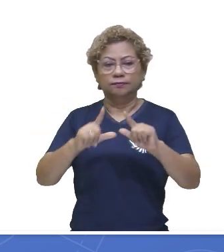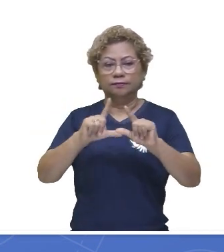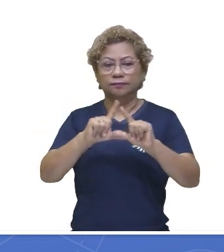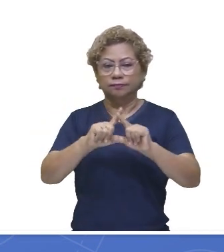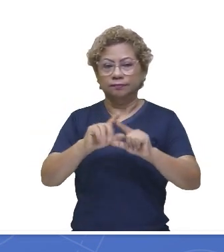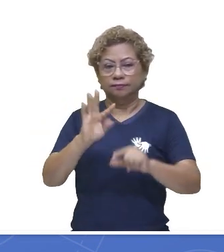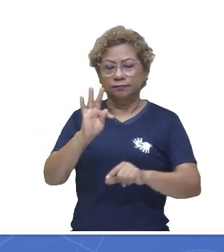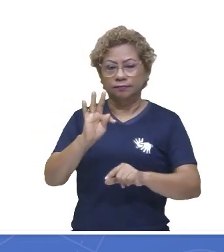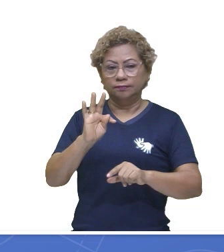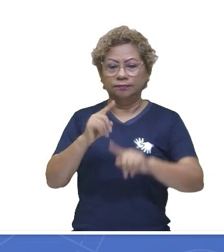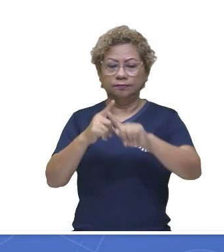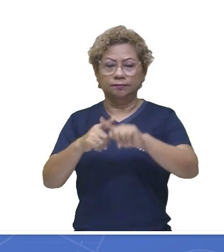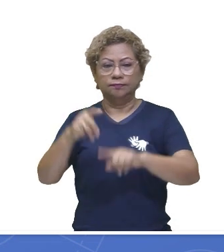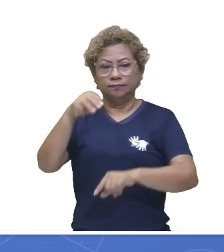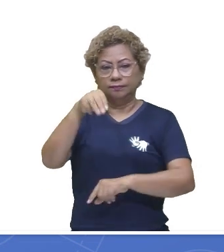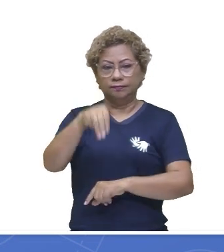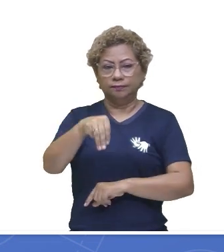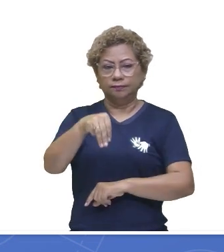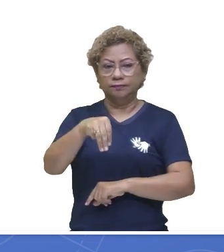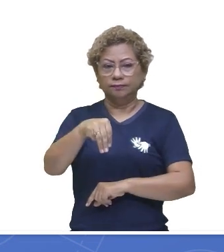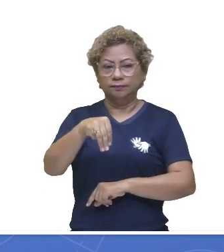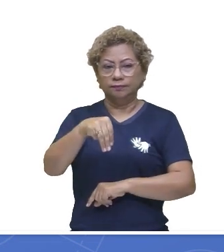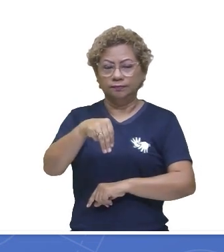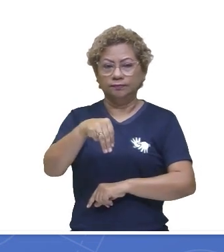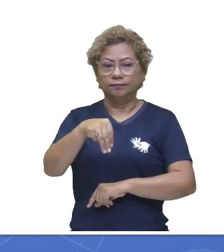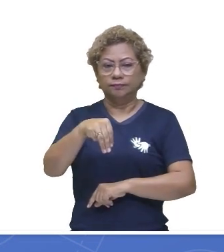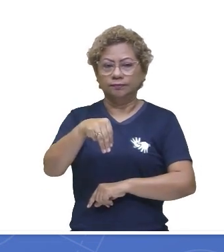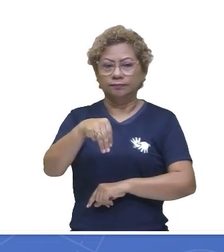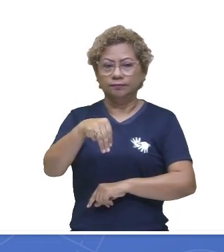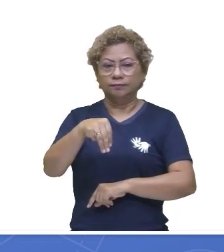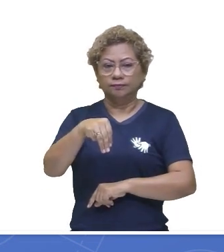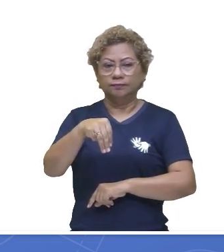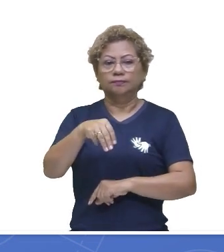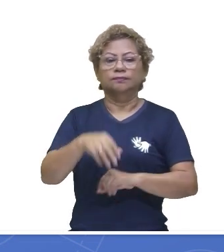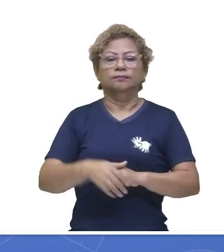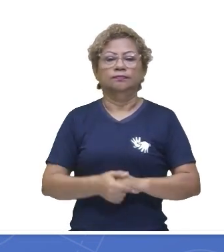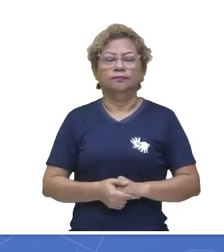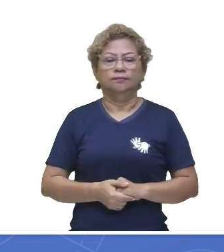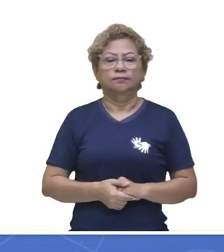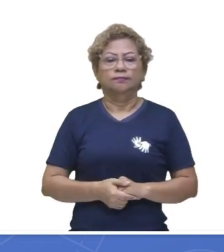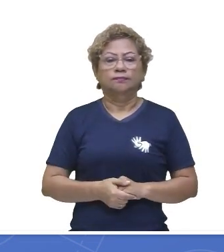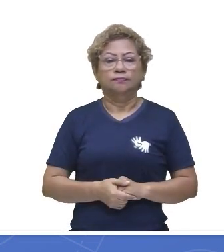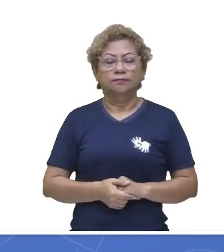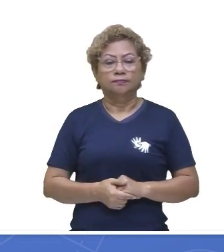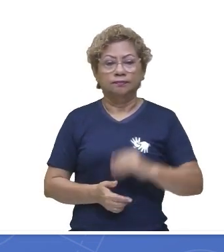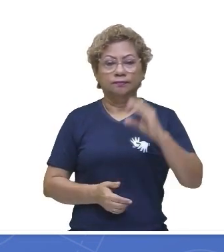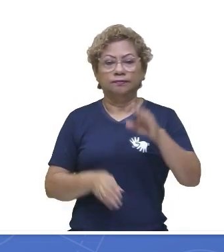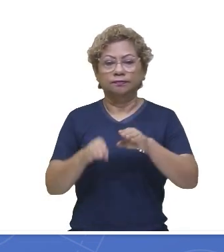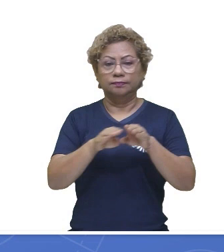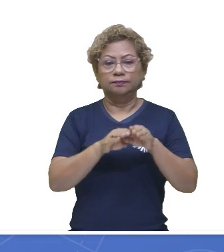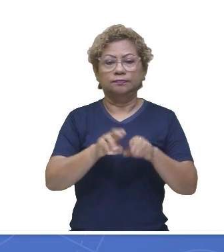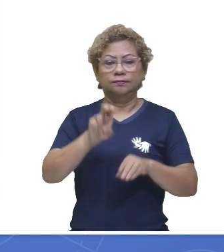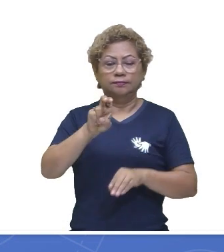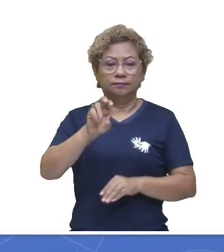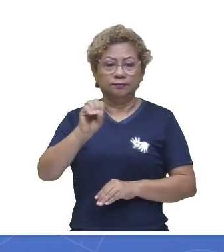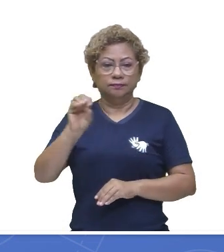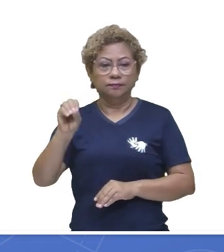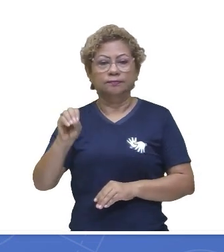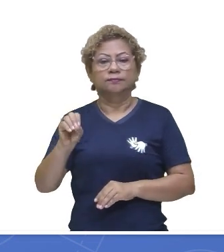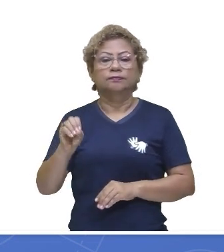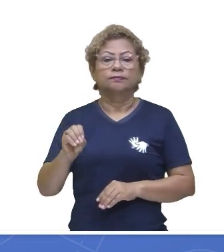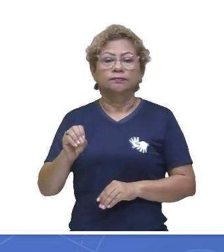calorias. E o delta T, que é a variação da temperatura, está aqui calculado. Temperatura final é 75 e a inicial